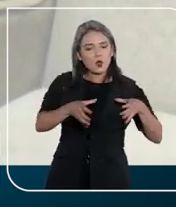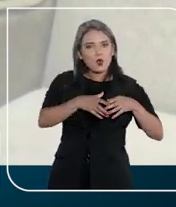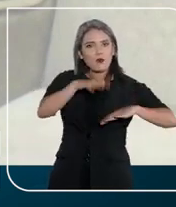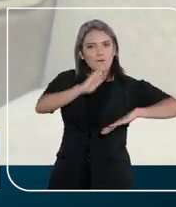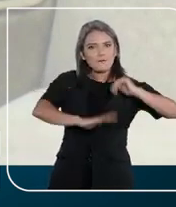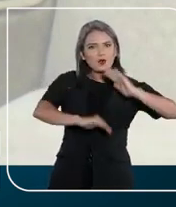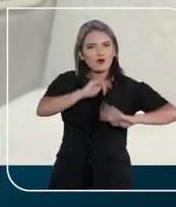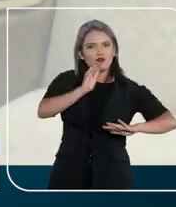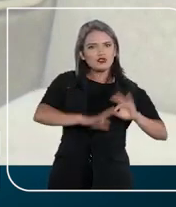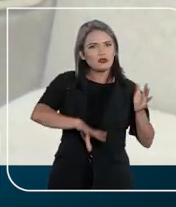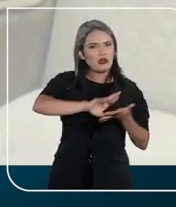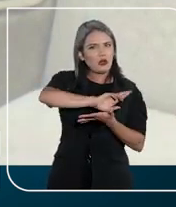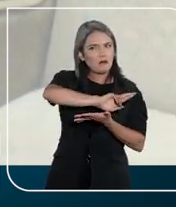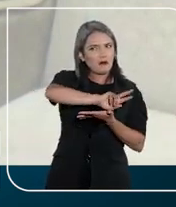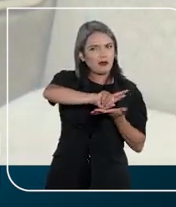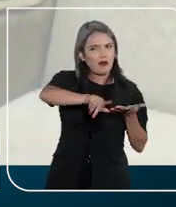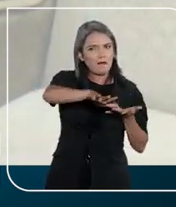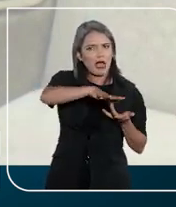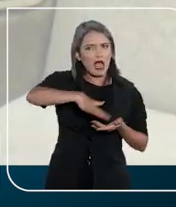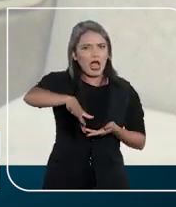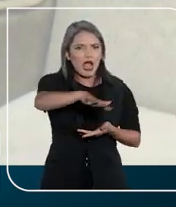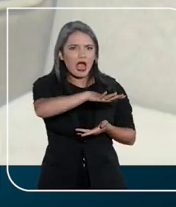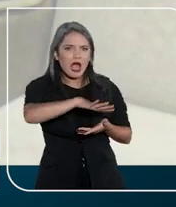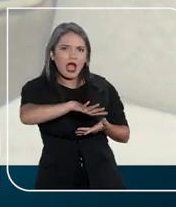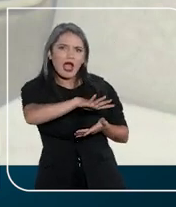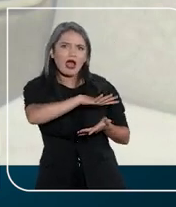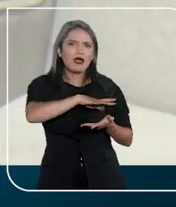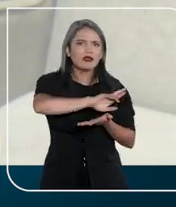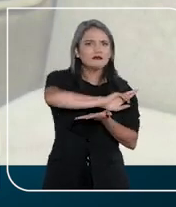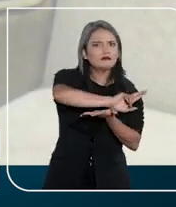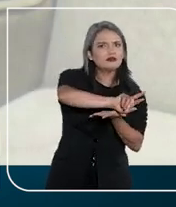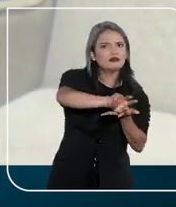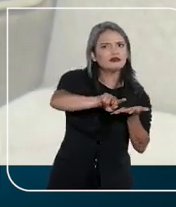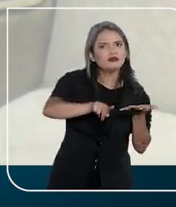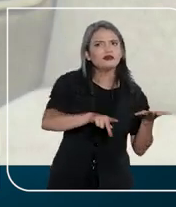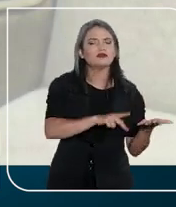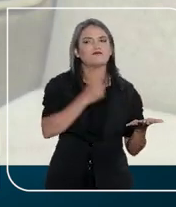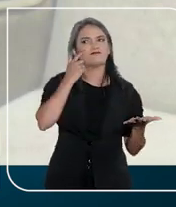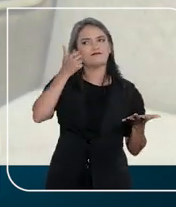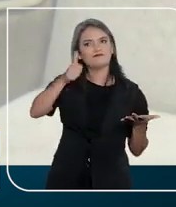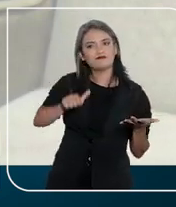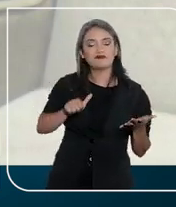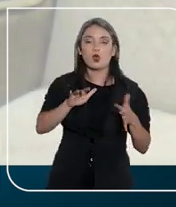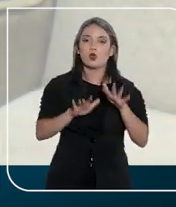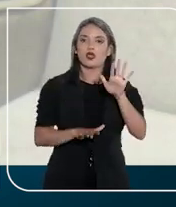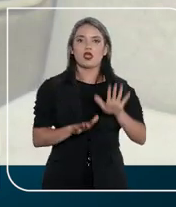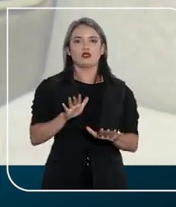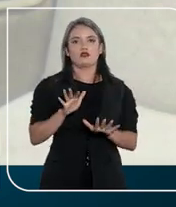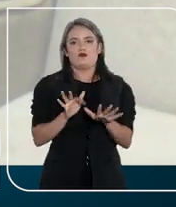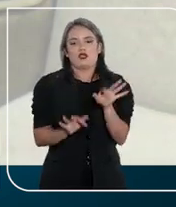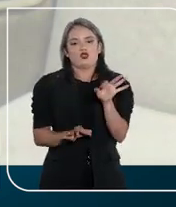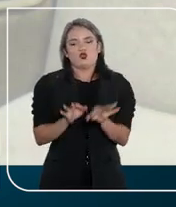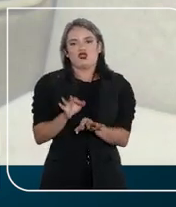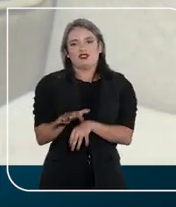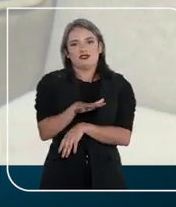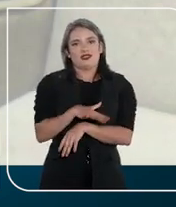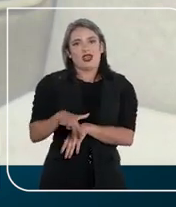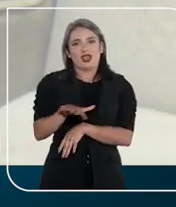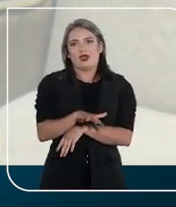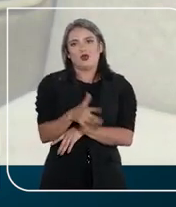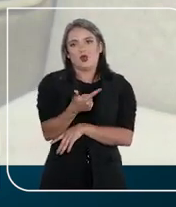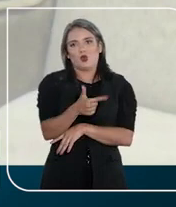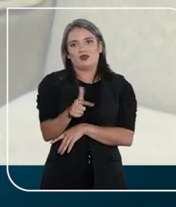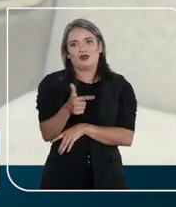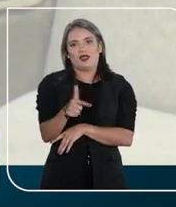de diversas áreas, que muitas vezes a comunidade jurídica não tem a humildade suficiente para ouvir